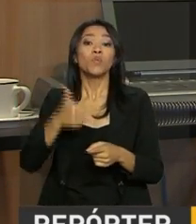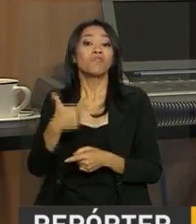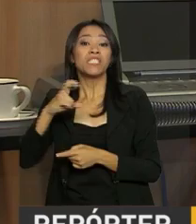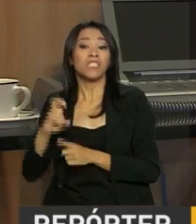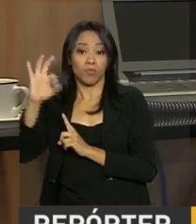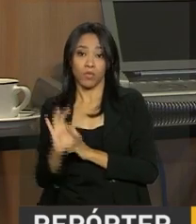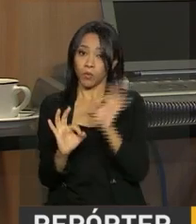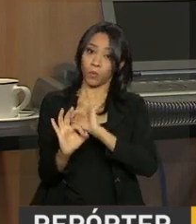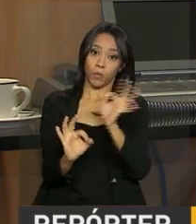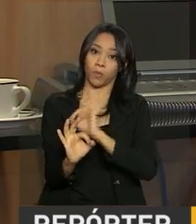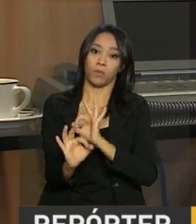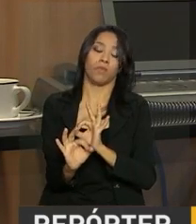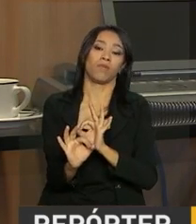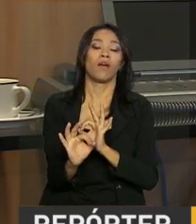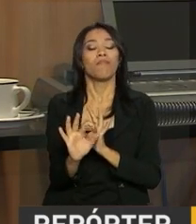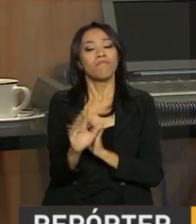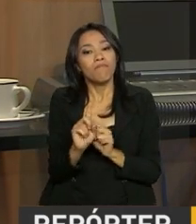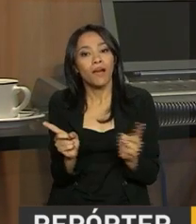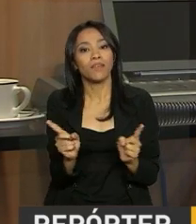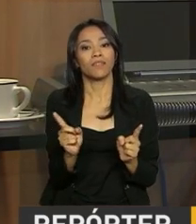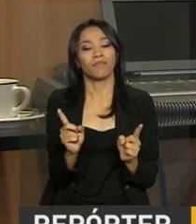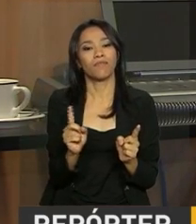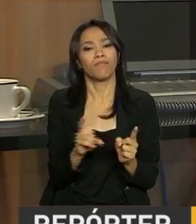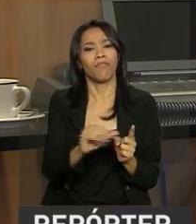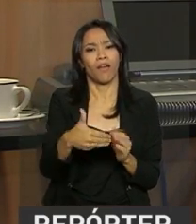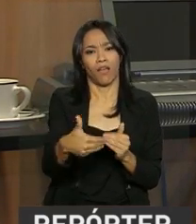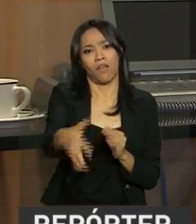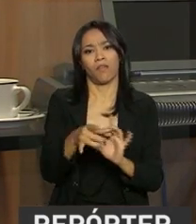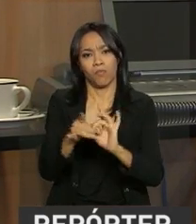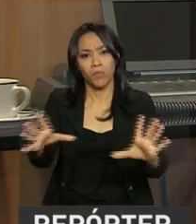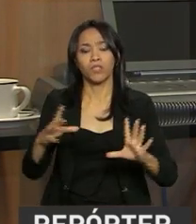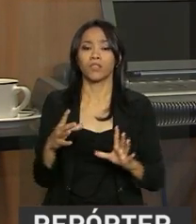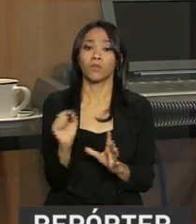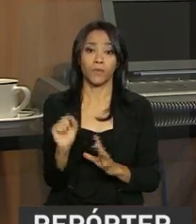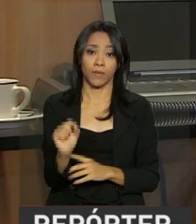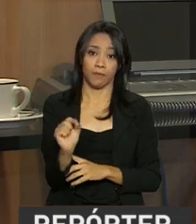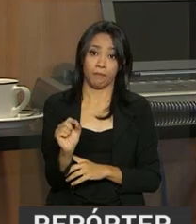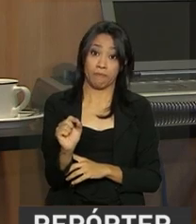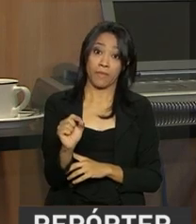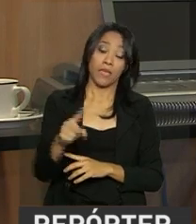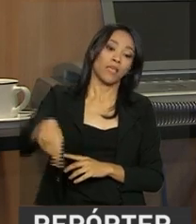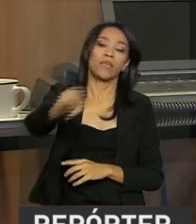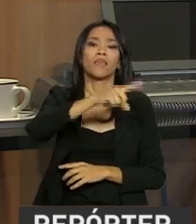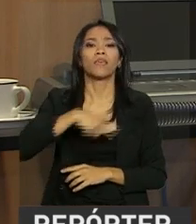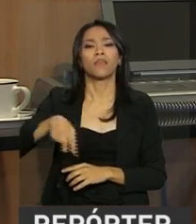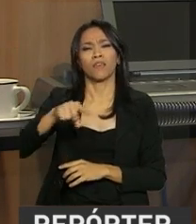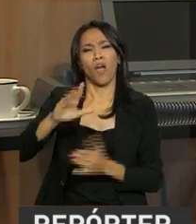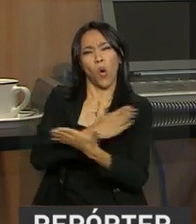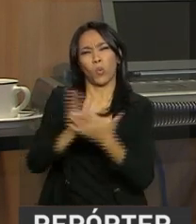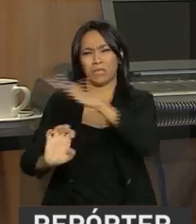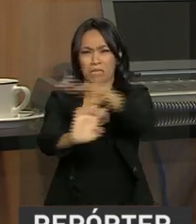Absurdos mas os 6% razoáveis permitindo aqui que nossos Jen de operadores que já desempregar até fechar as